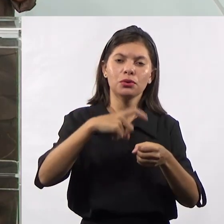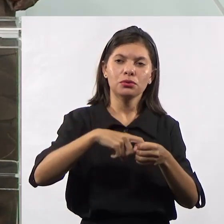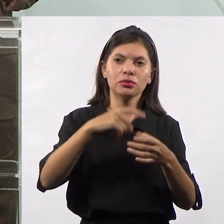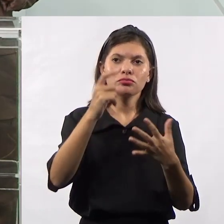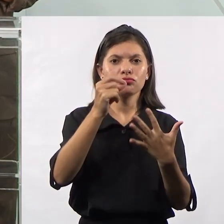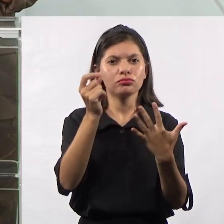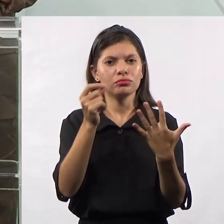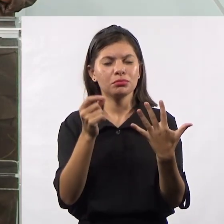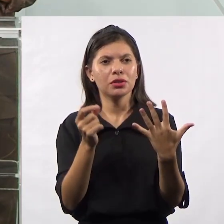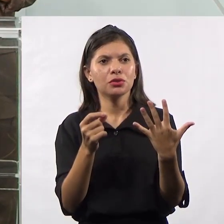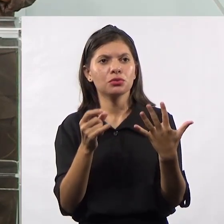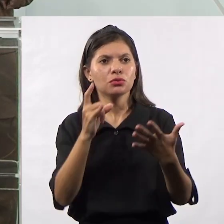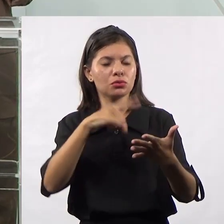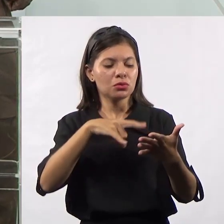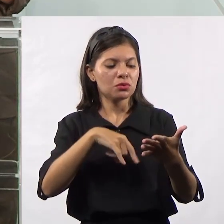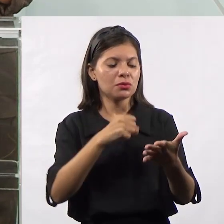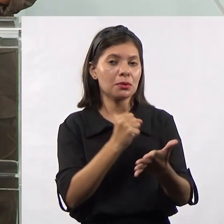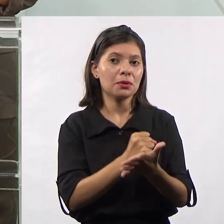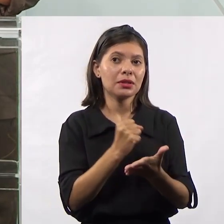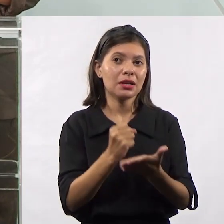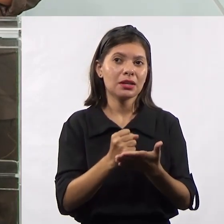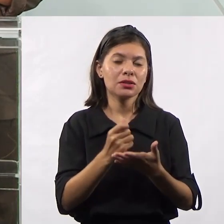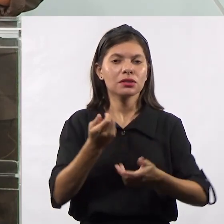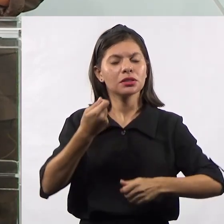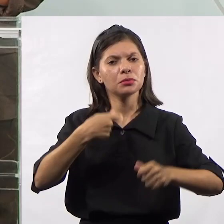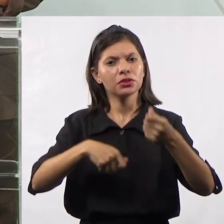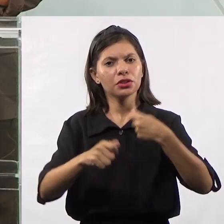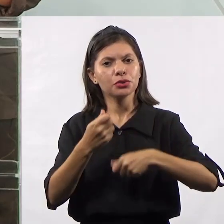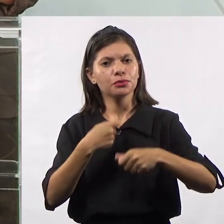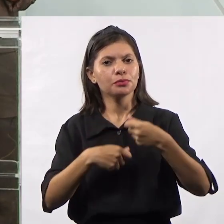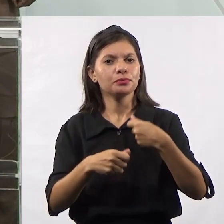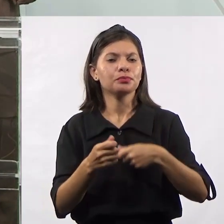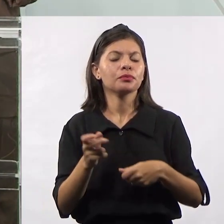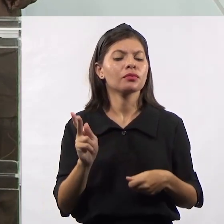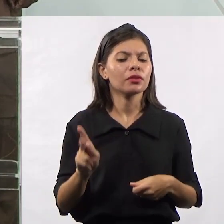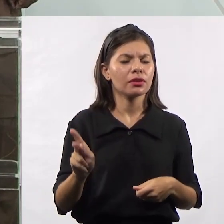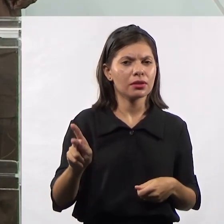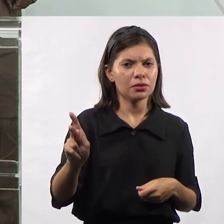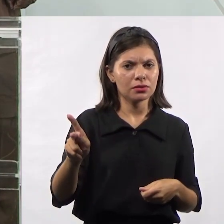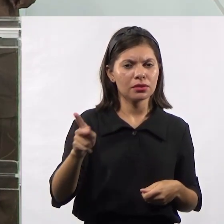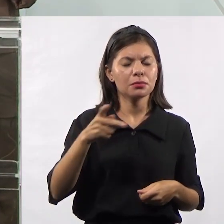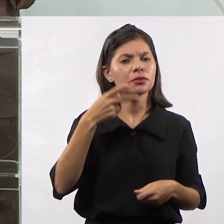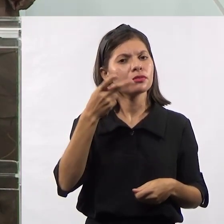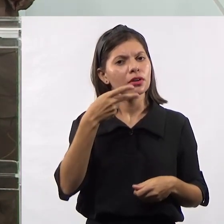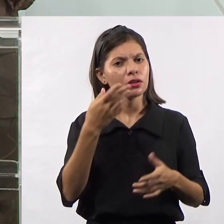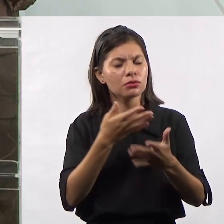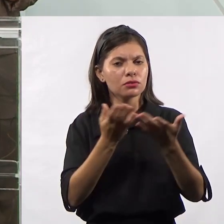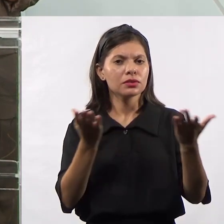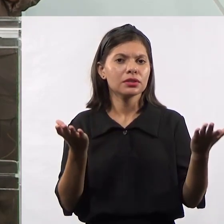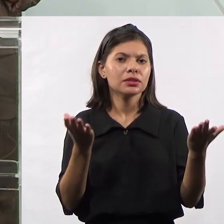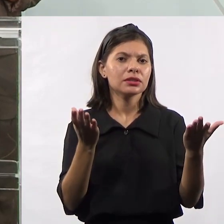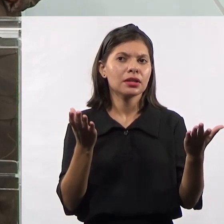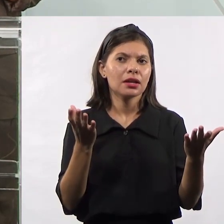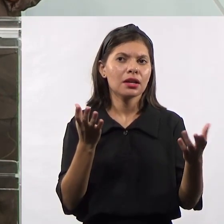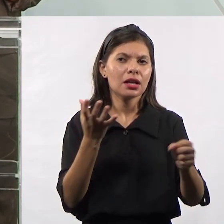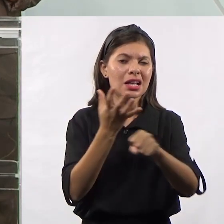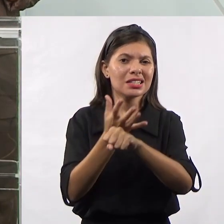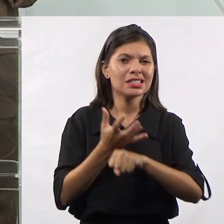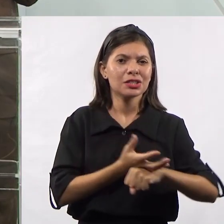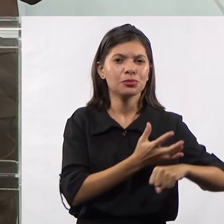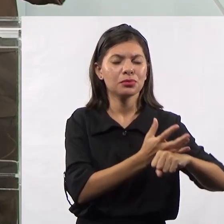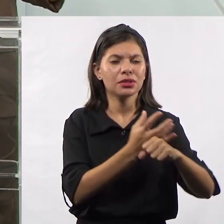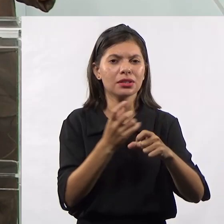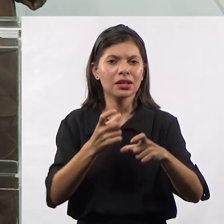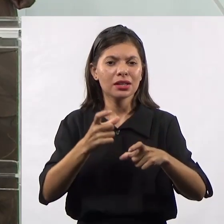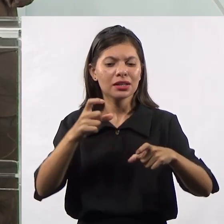trazendo os elementos dos contratos administrativos. Como eu sempre reforço aqui com vocês, a